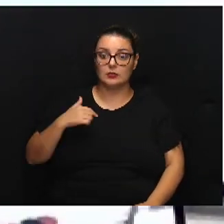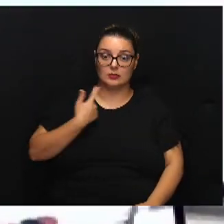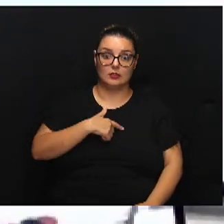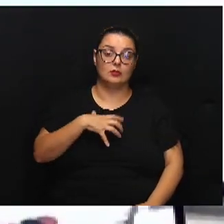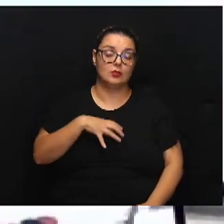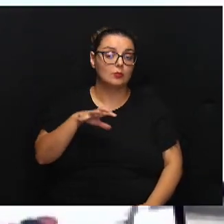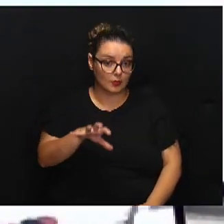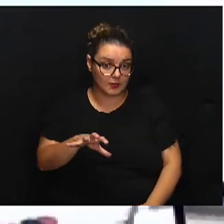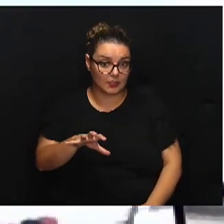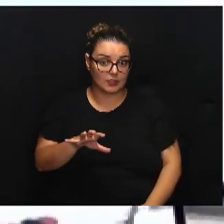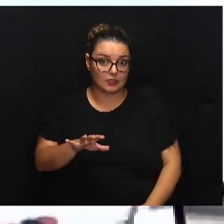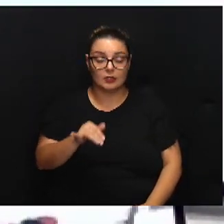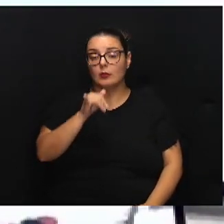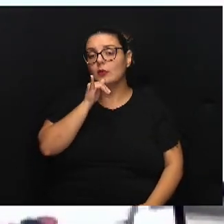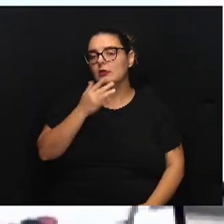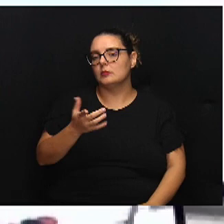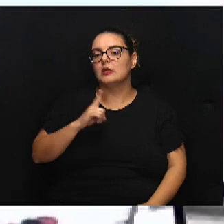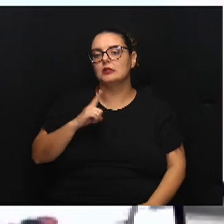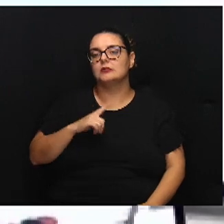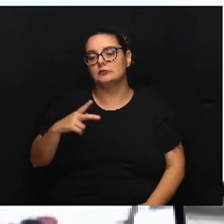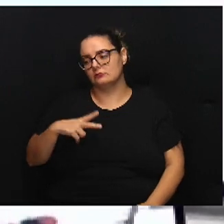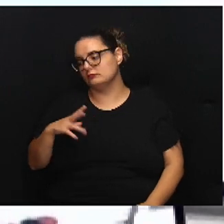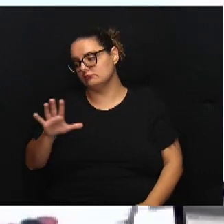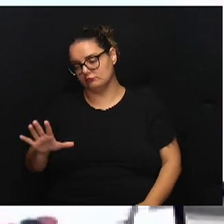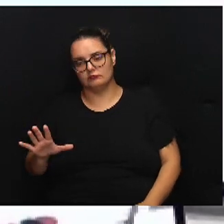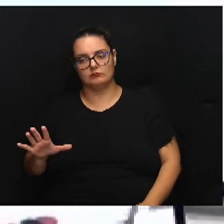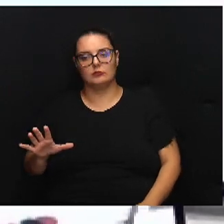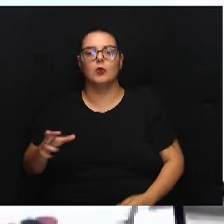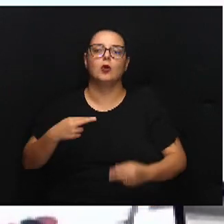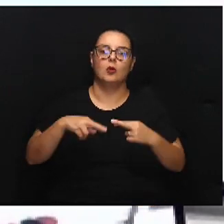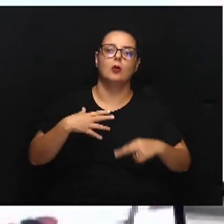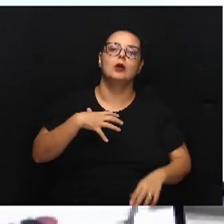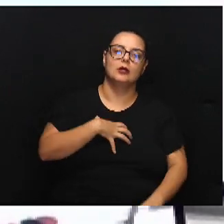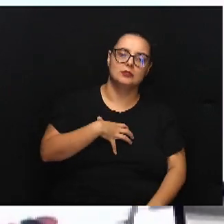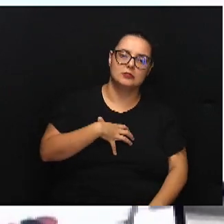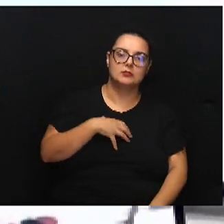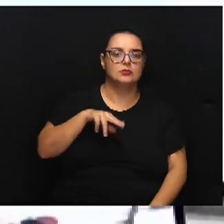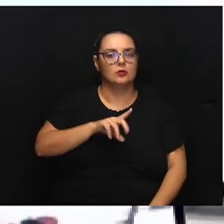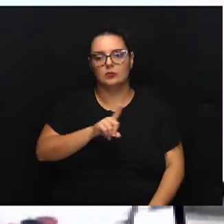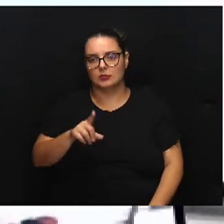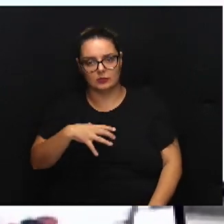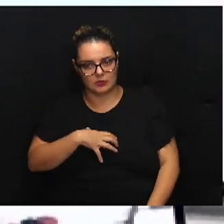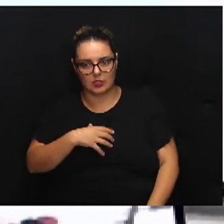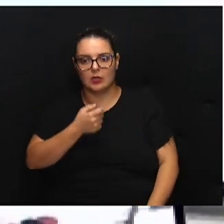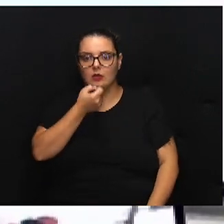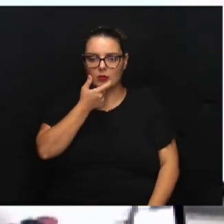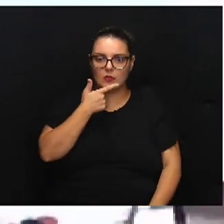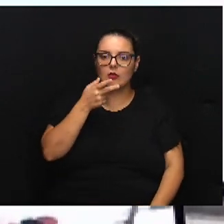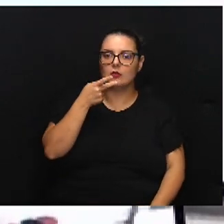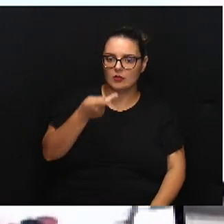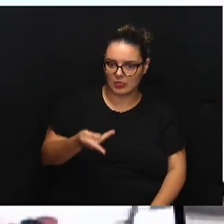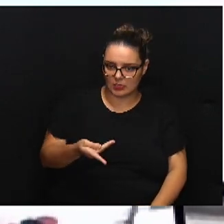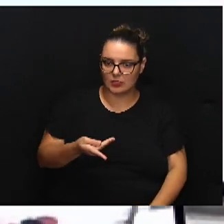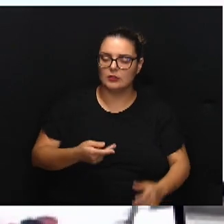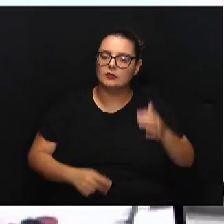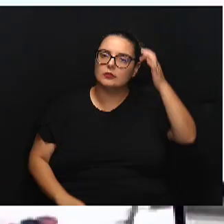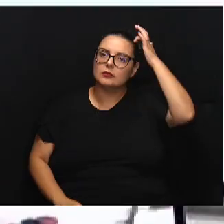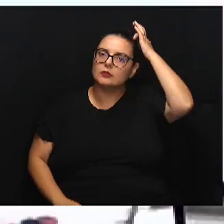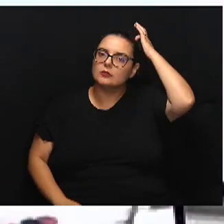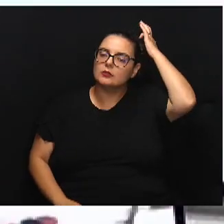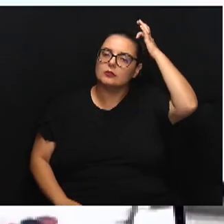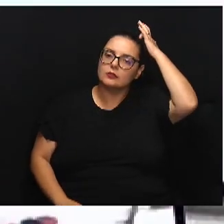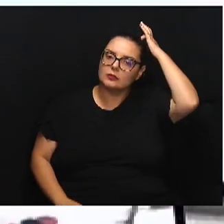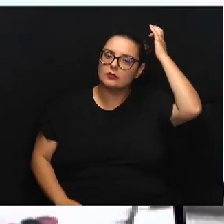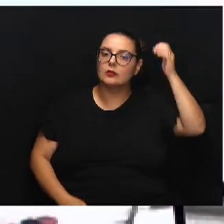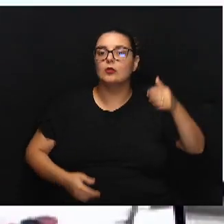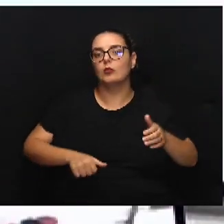situação. Então, há uma individualidade em relação a sentir ou não sentir a dor. Fernanda se referiu a um primeiro parto diferente